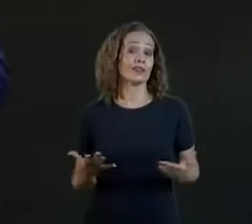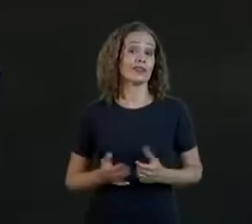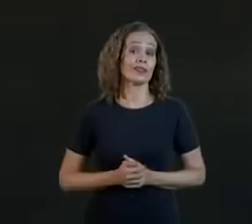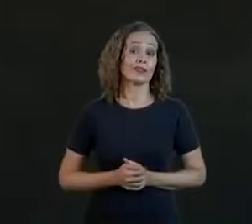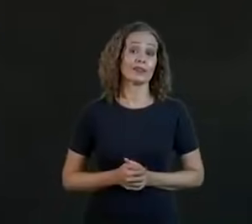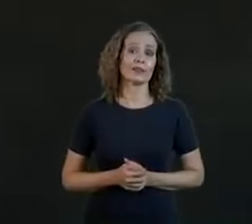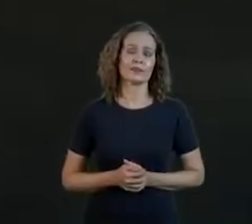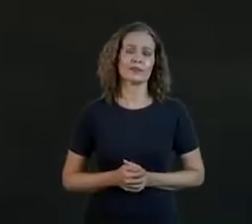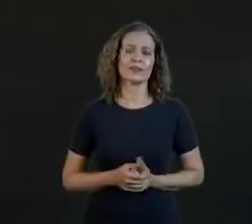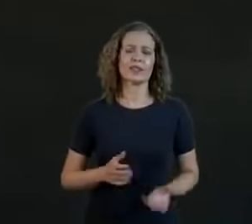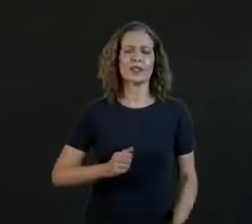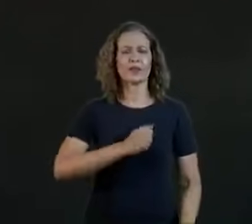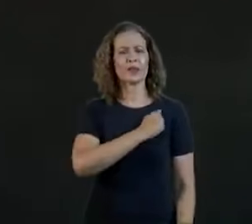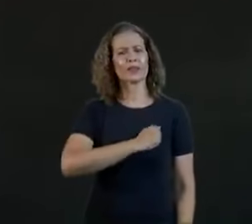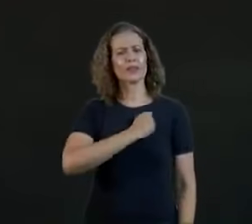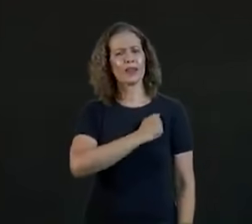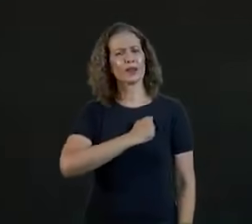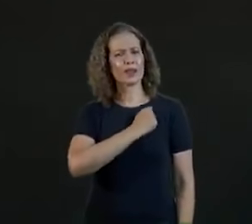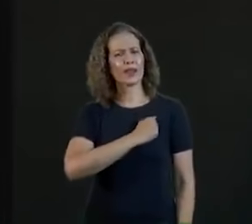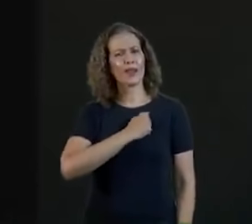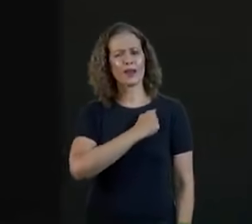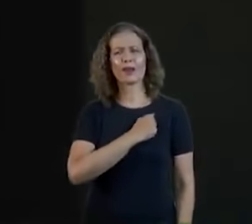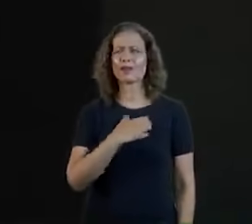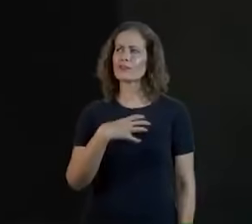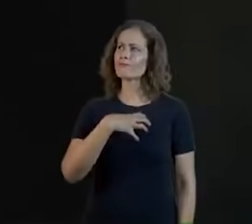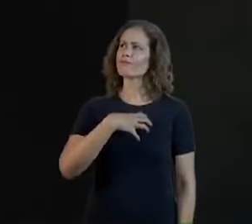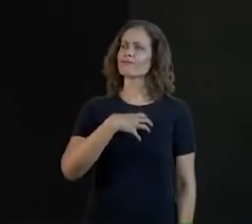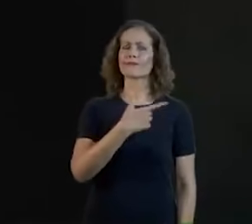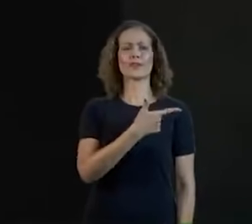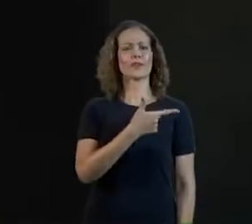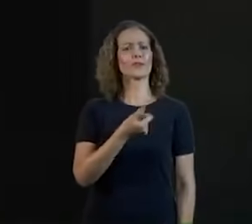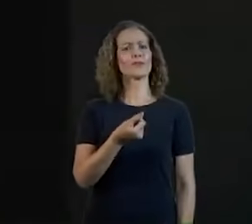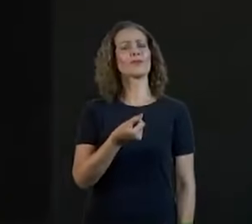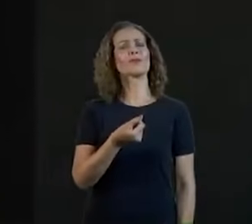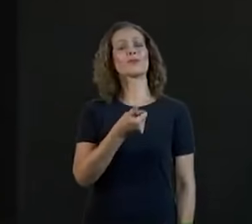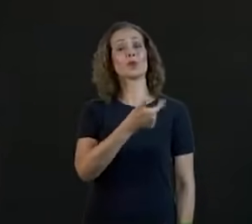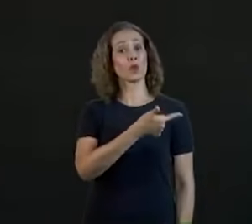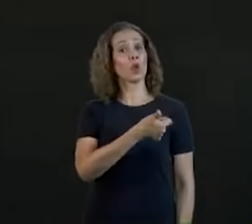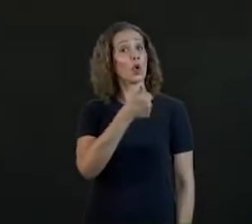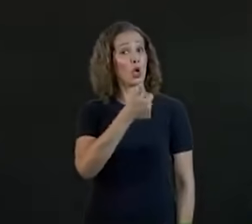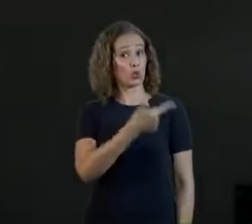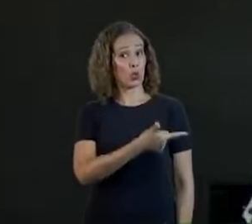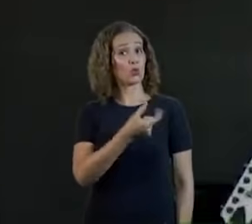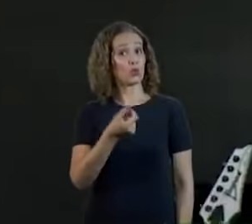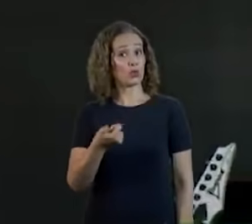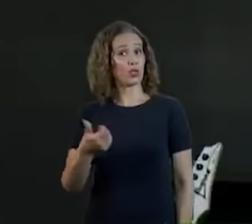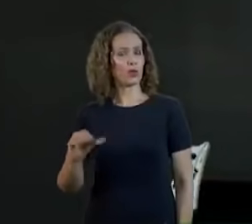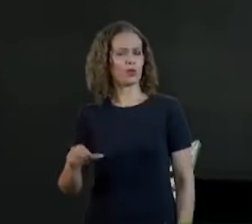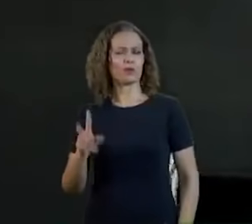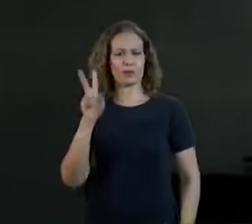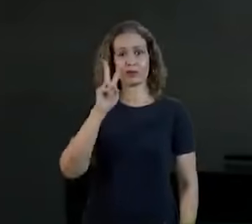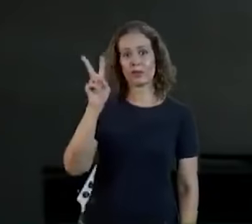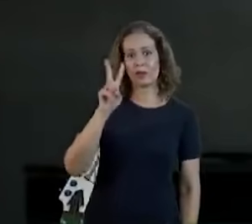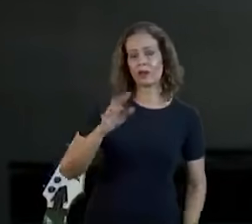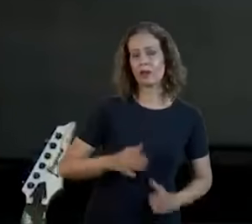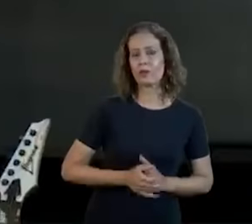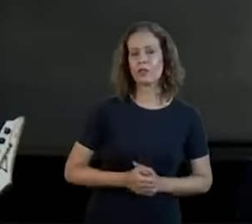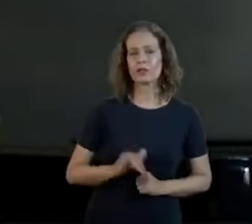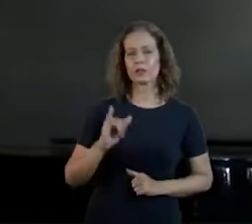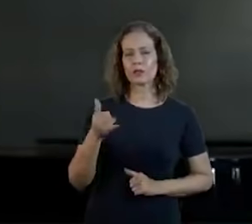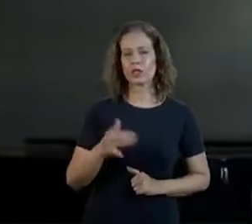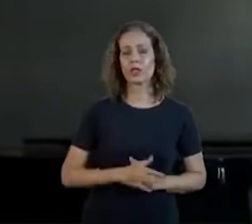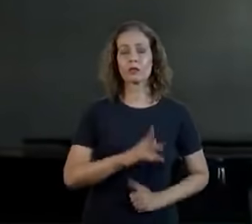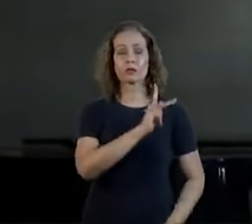de repente bateu uma saudade de 2019. Eu não sei se você lembra de janeiro, o Donald Trump mandou